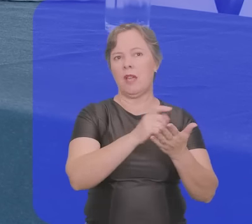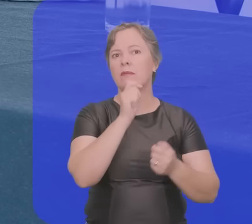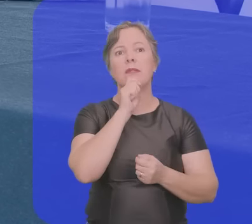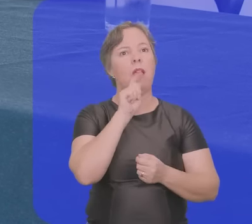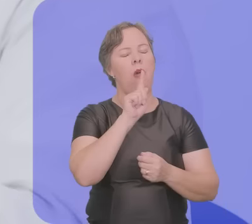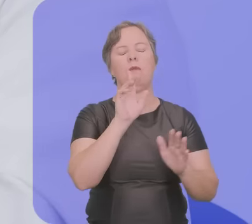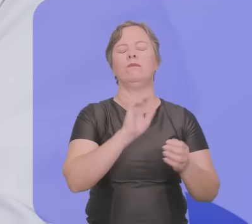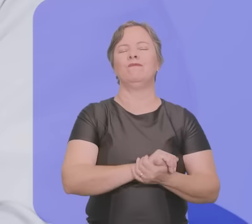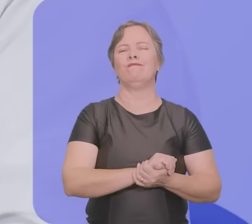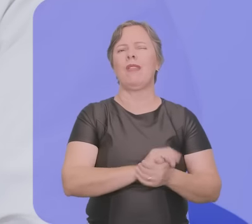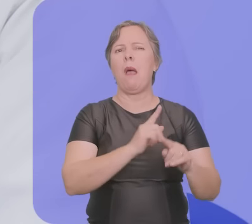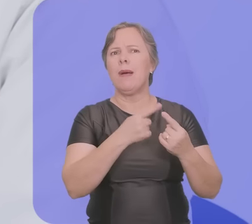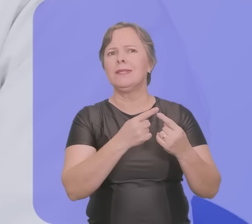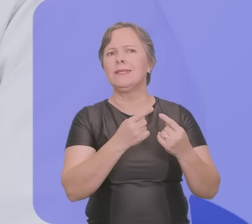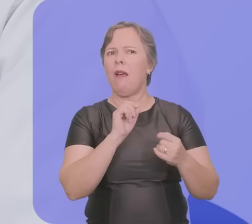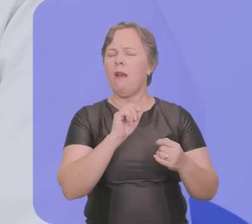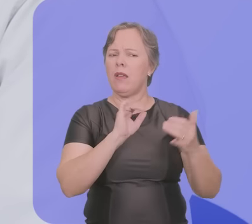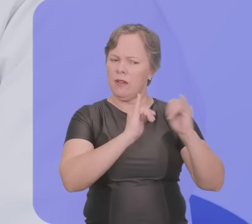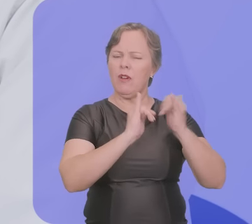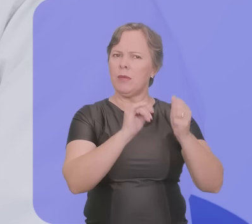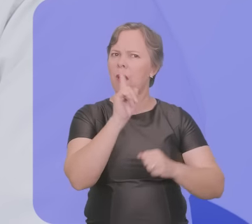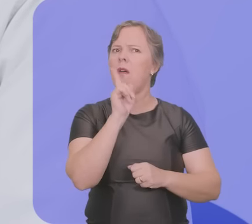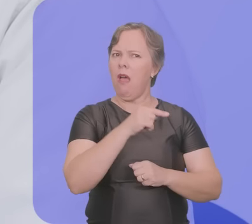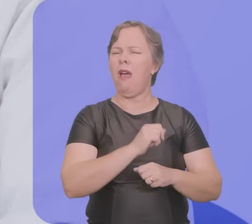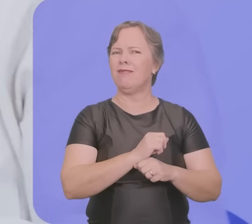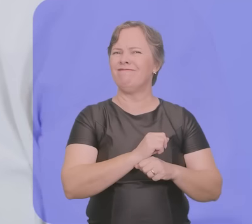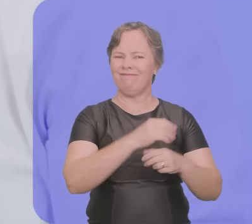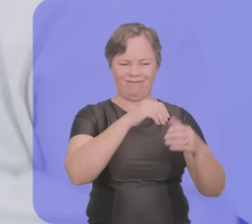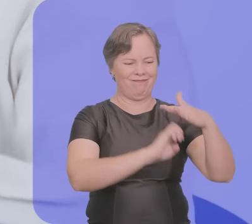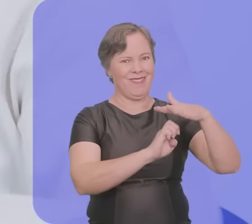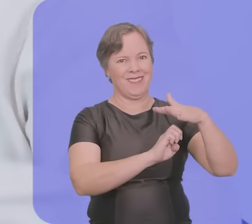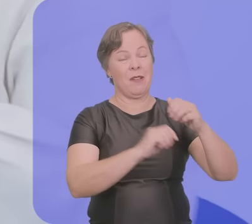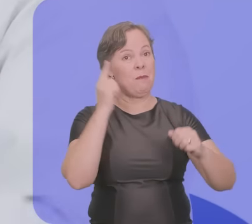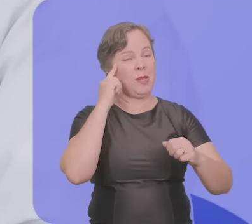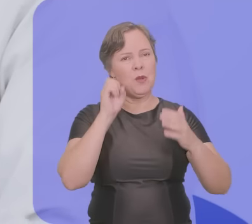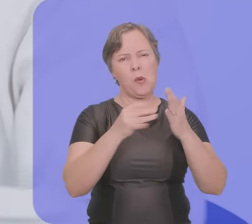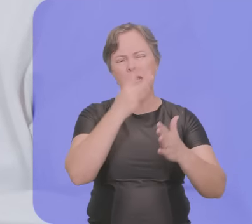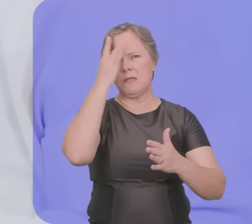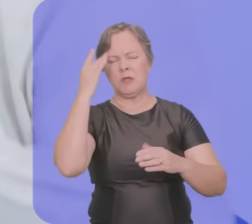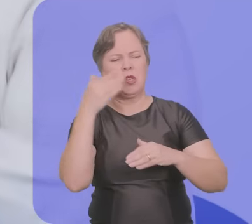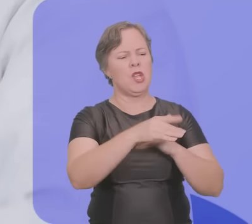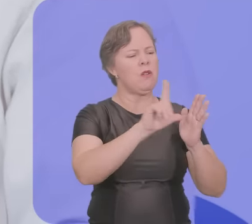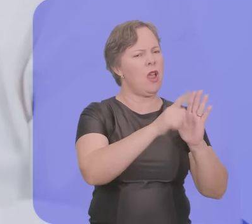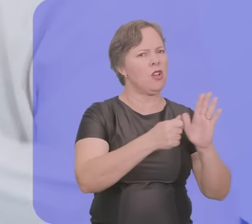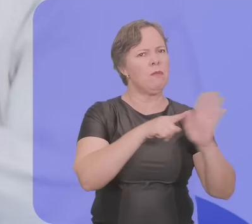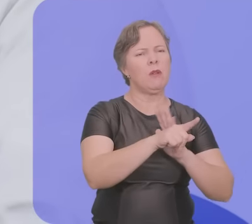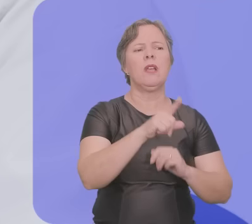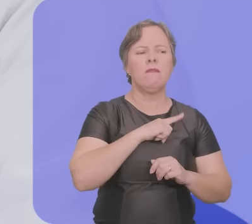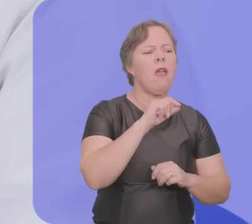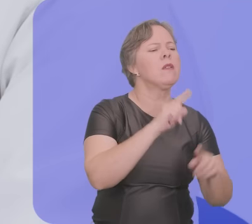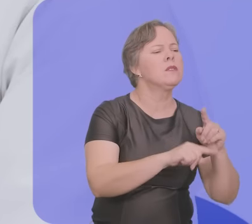né? Mas é um dado para a organização, né? Eu fico pensando quantas pessoas chegam até aquela loja e perguntam se tem